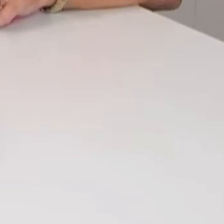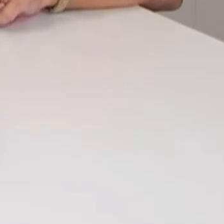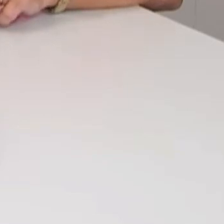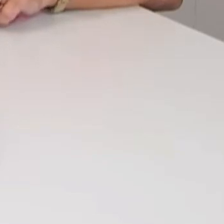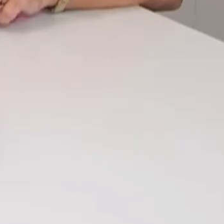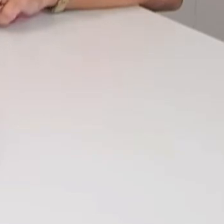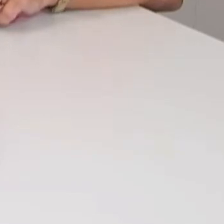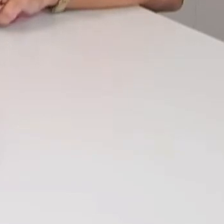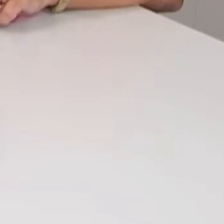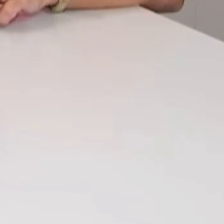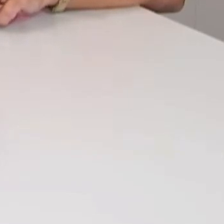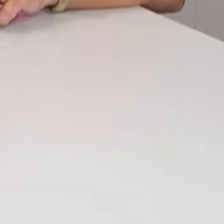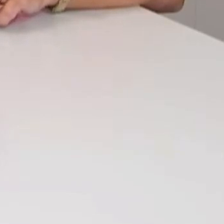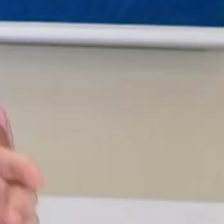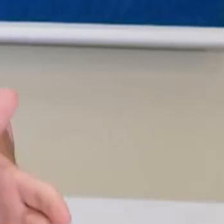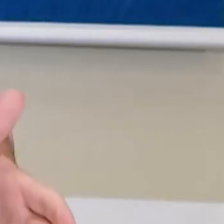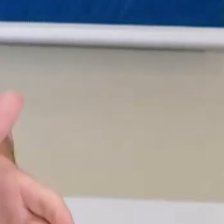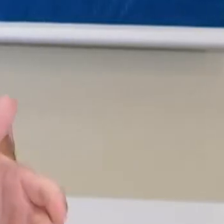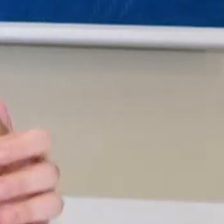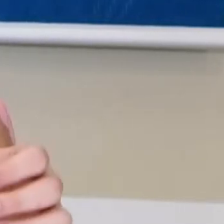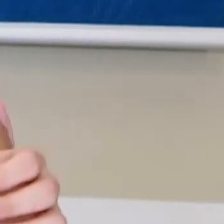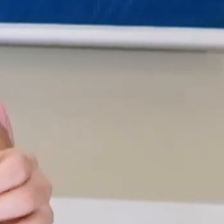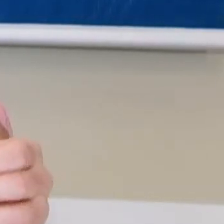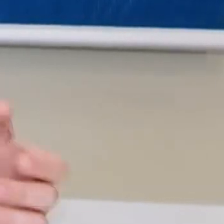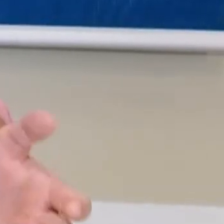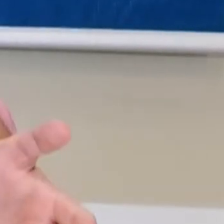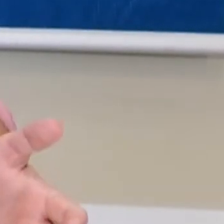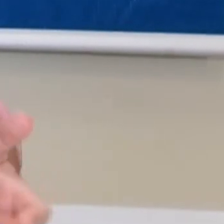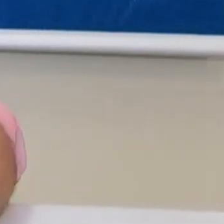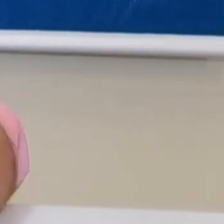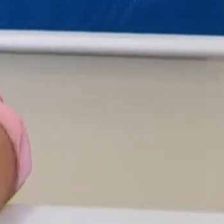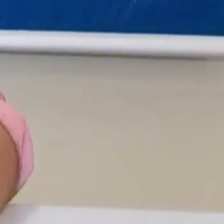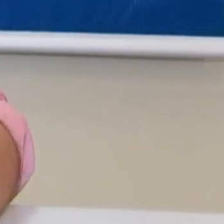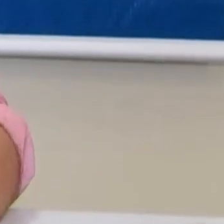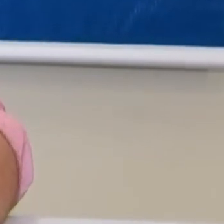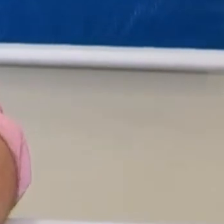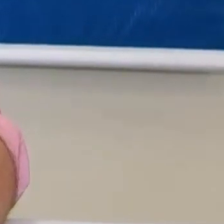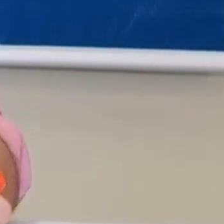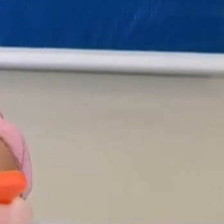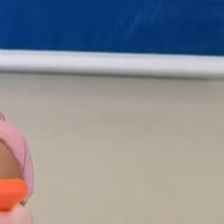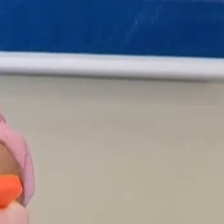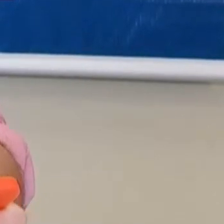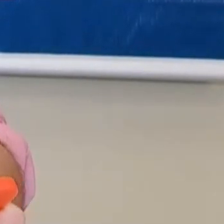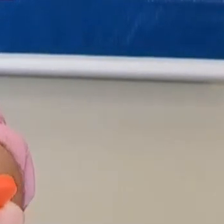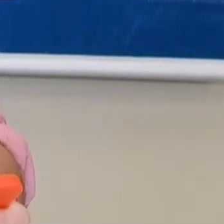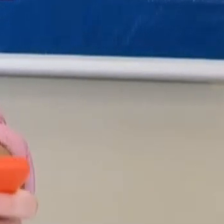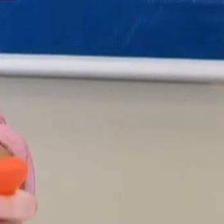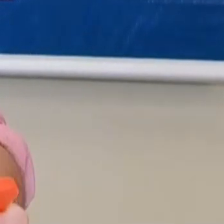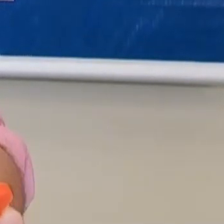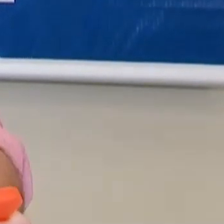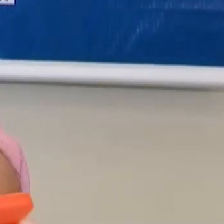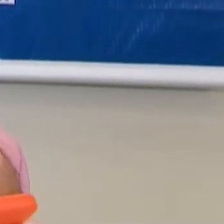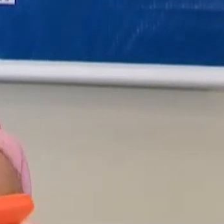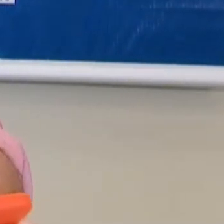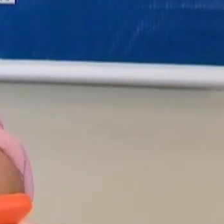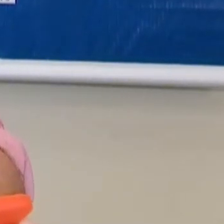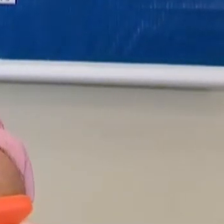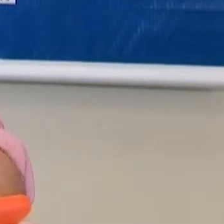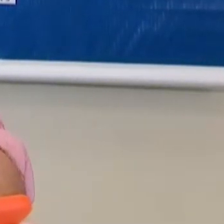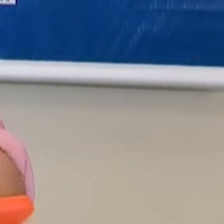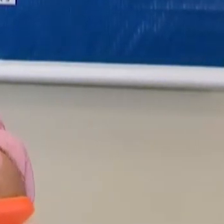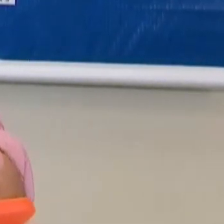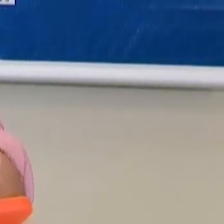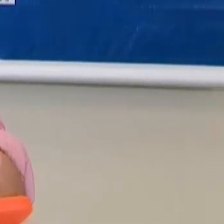nossas famílias então é importante. Muito obrigado. Professor, mais uma vez, muito obrigado, viu? E pessoal, não se esqueça de nos seguir nas